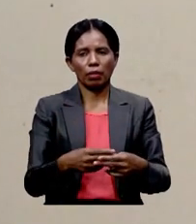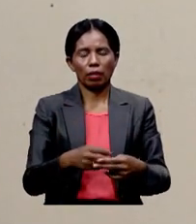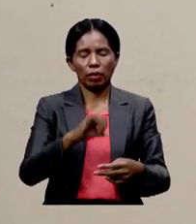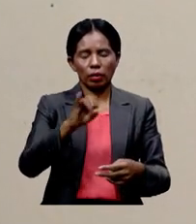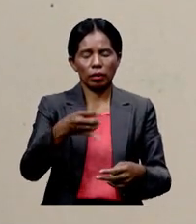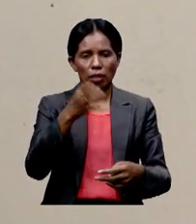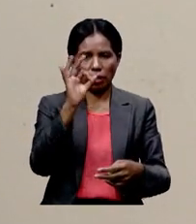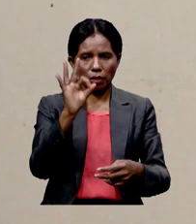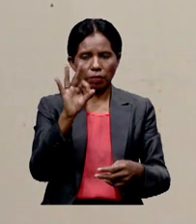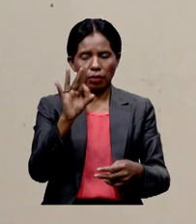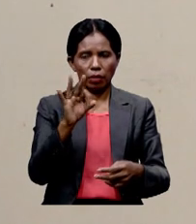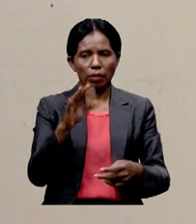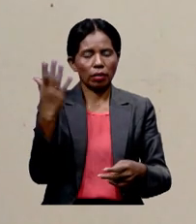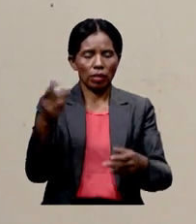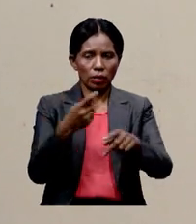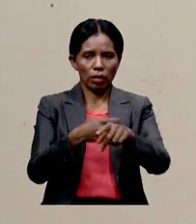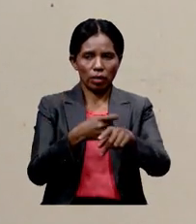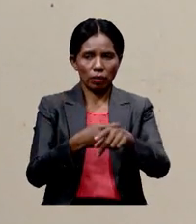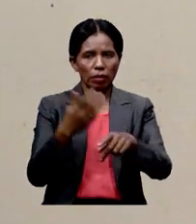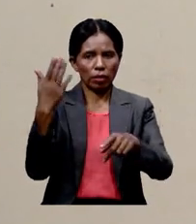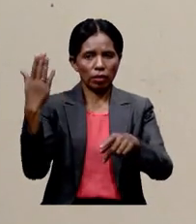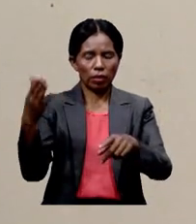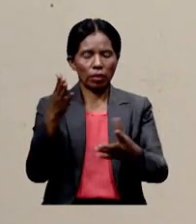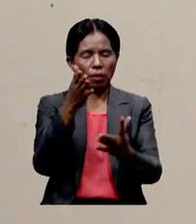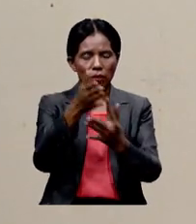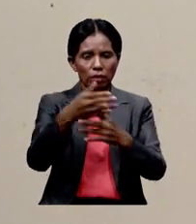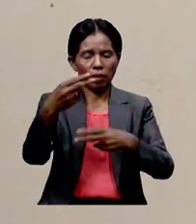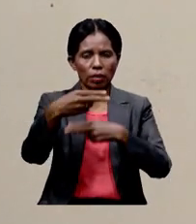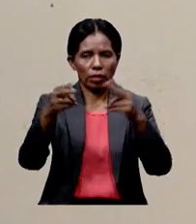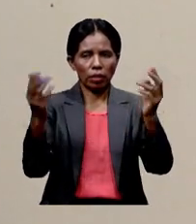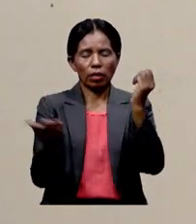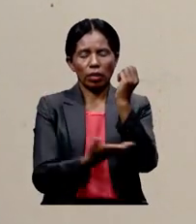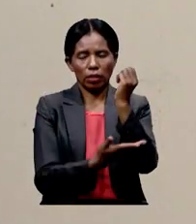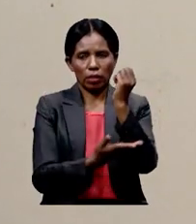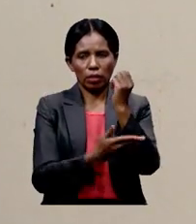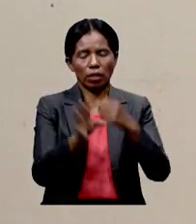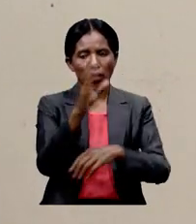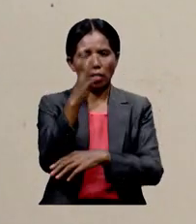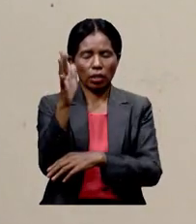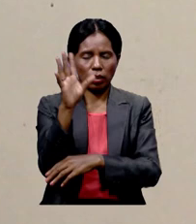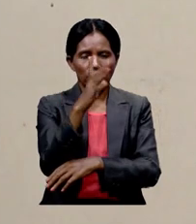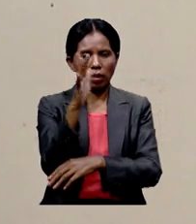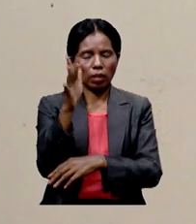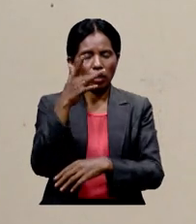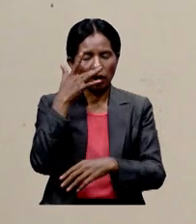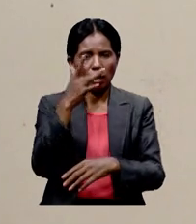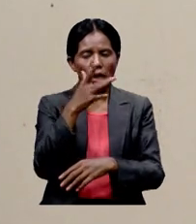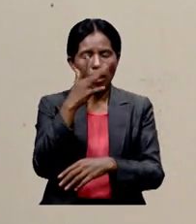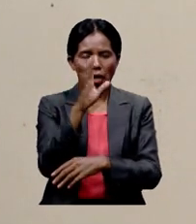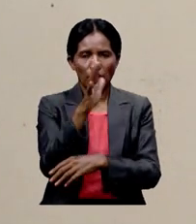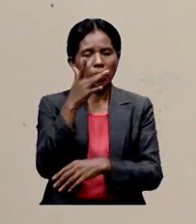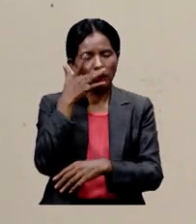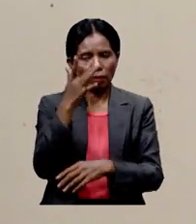ZF nebe ia momentu ne ia le kita larang ia tesi namana selai kamili. Antau ho di